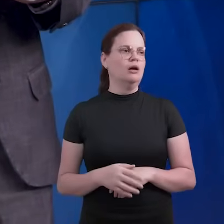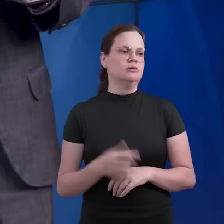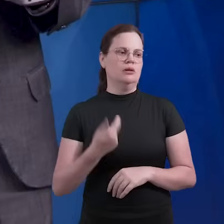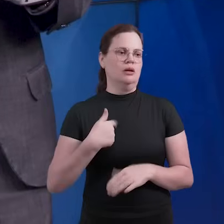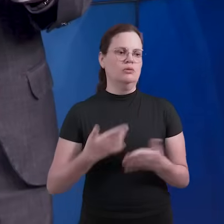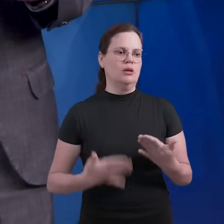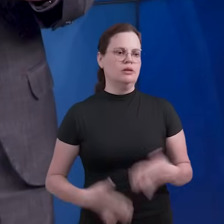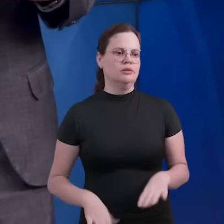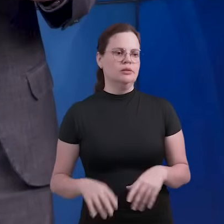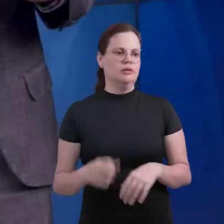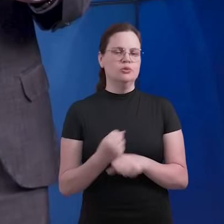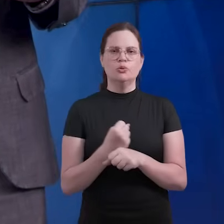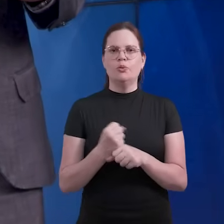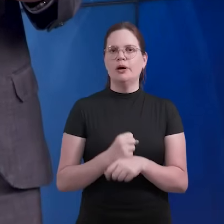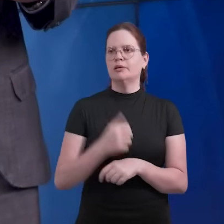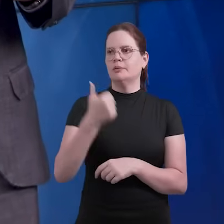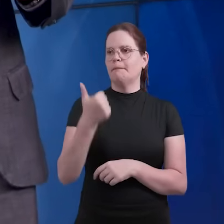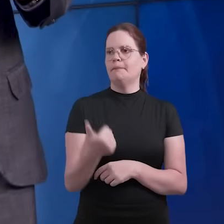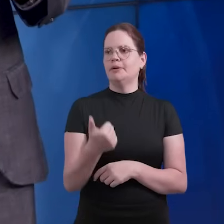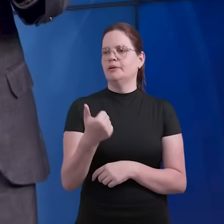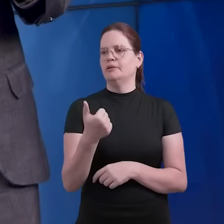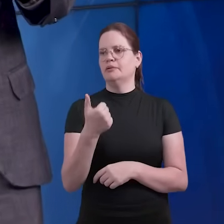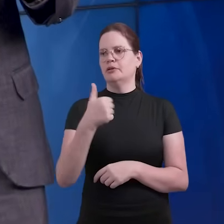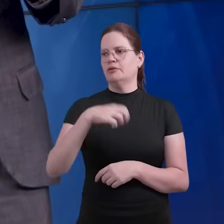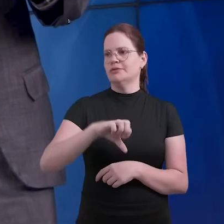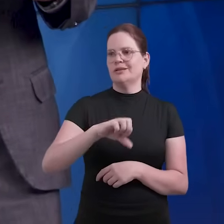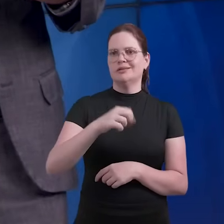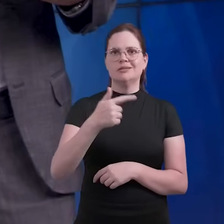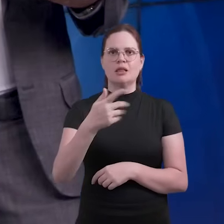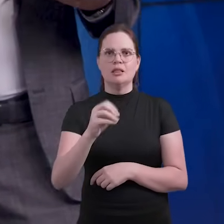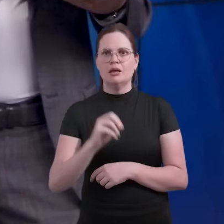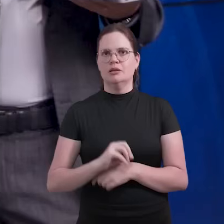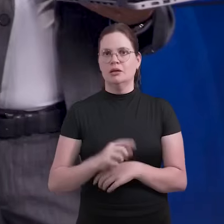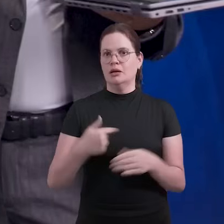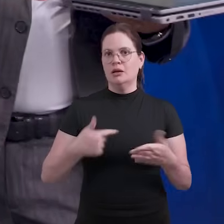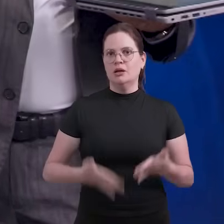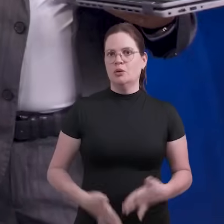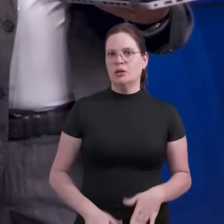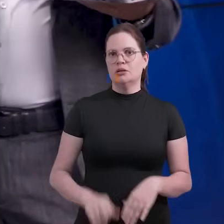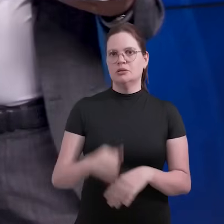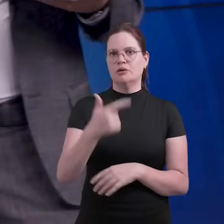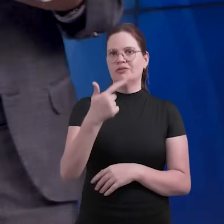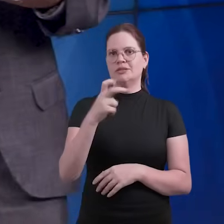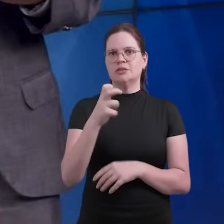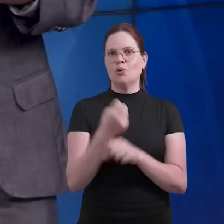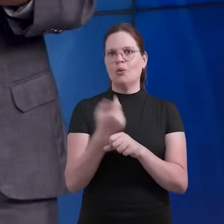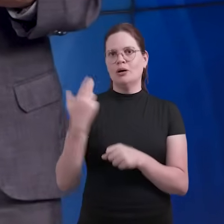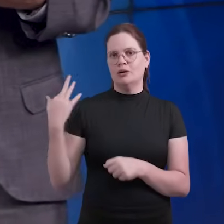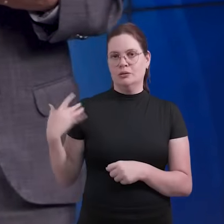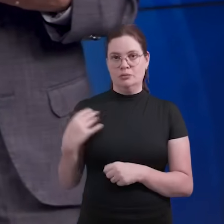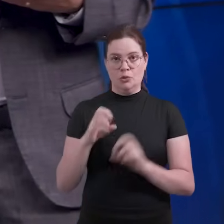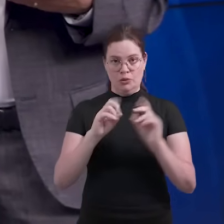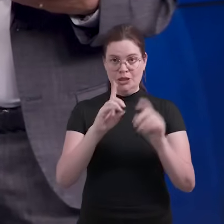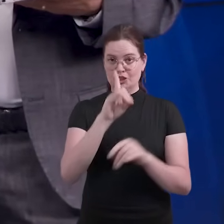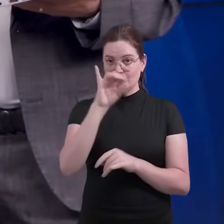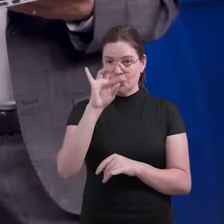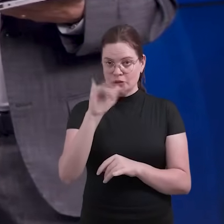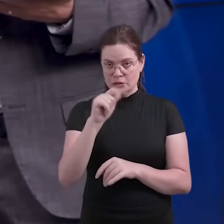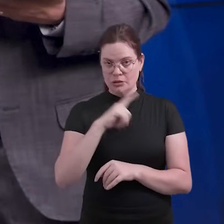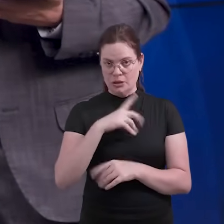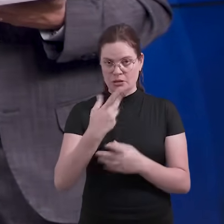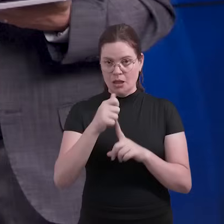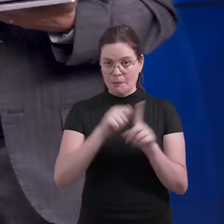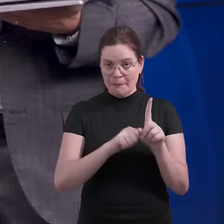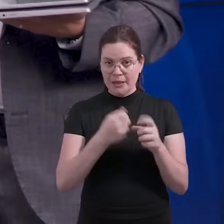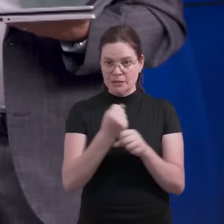eu nasci tem 70 anos, né? Há 70 anos atrás. Eu nasci há 25 anos atrás. Tudo bem, você tem uma data.